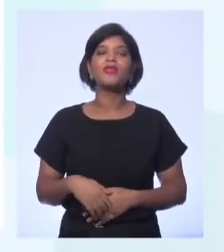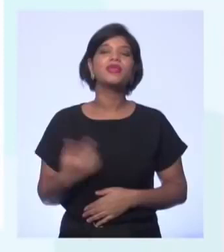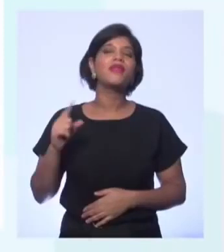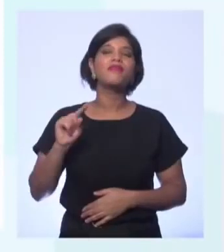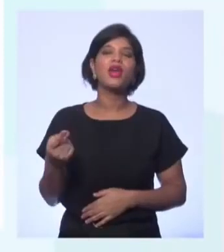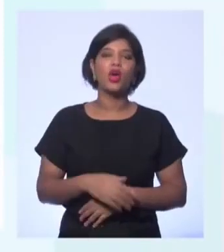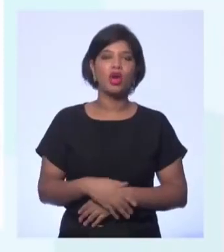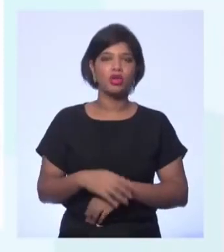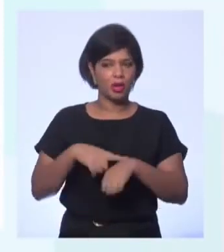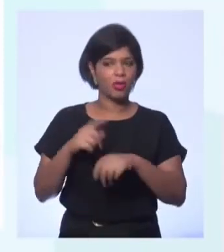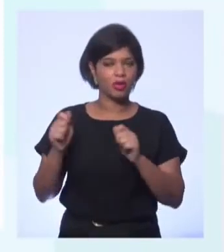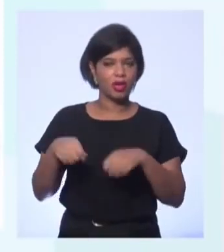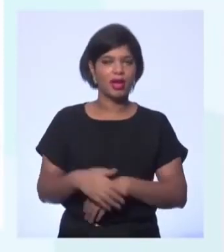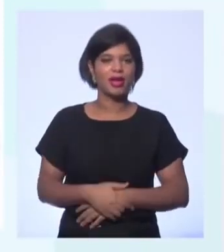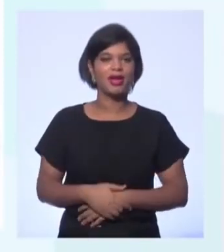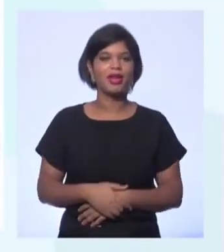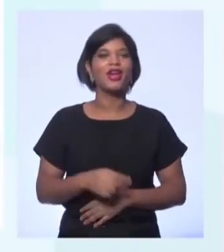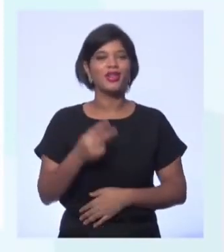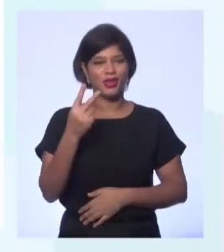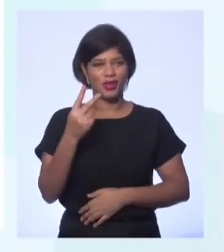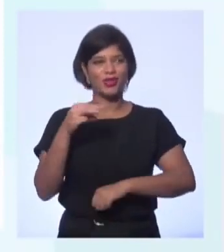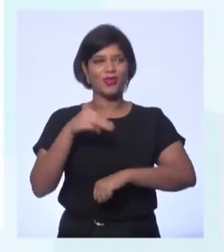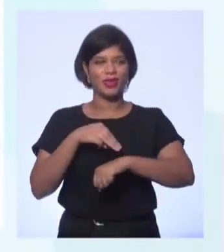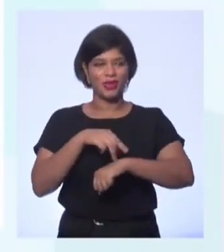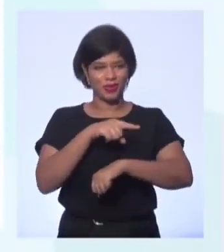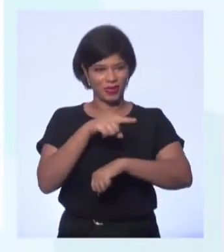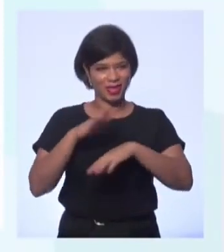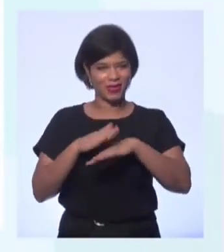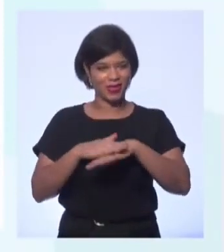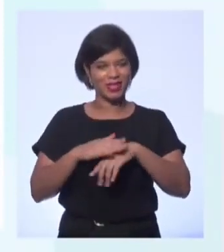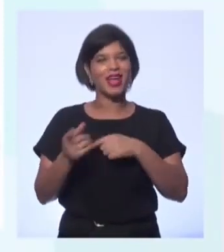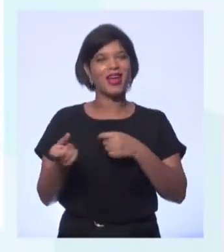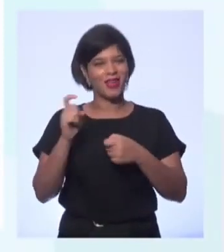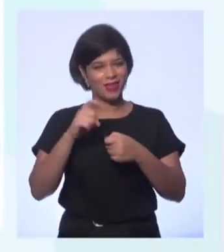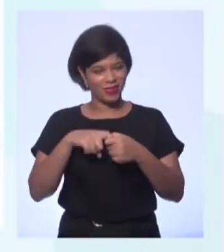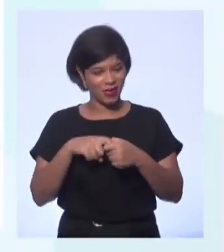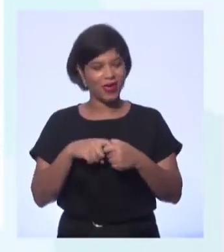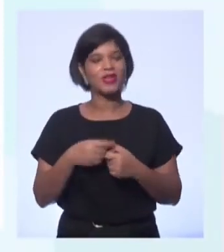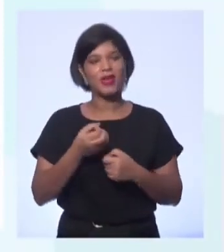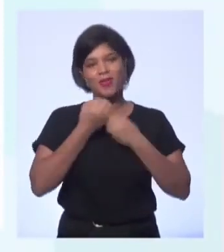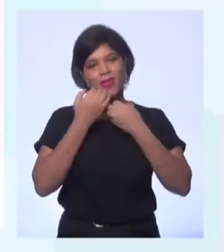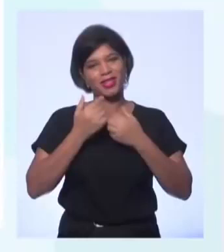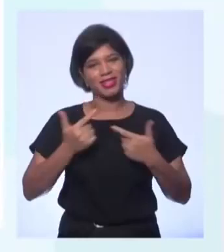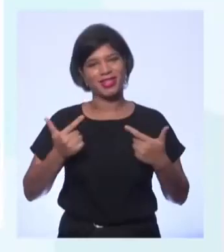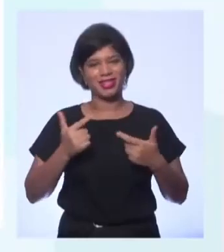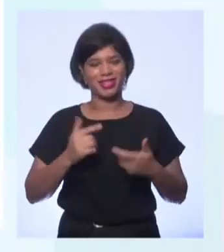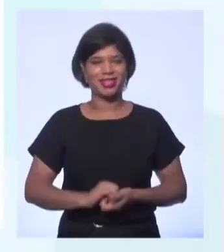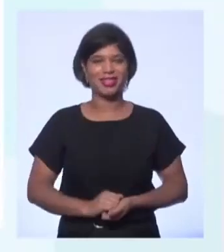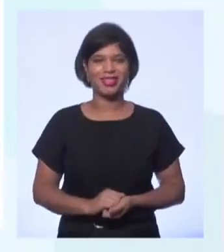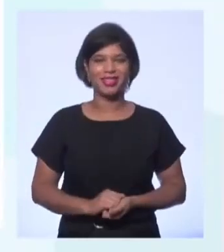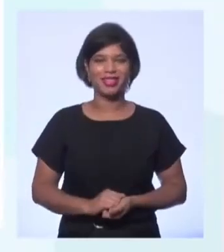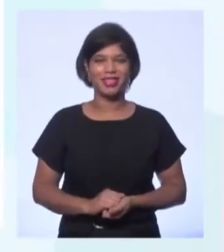dá um tempinho bom? Sim, 2 minutos. Ok, voltamos em 2 minutos. Boa sorte!